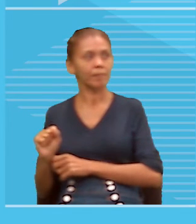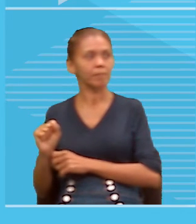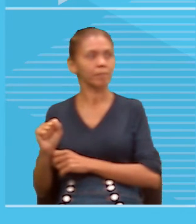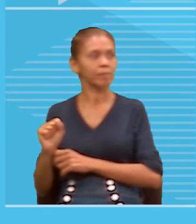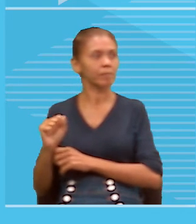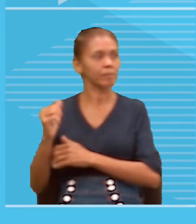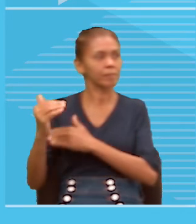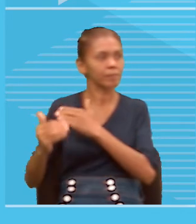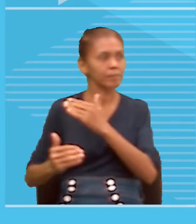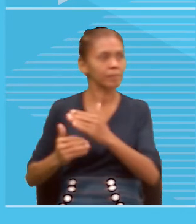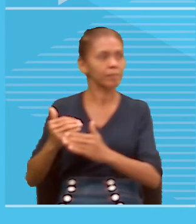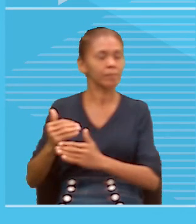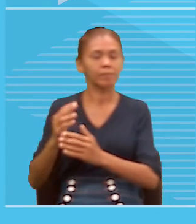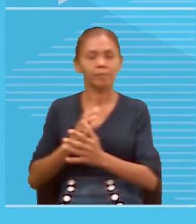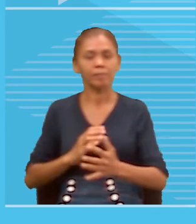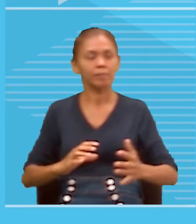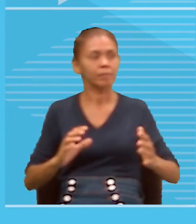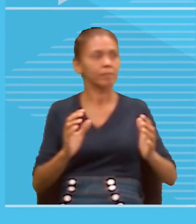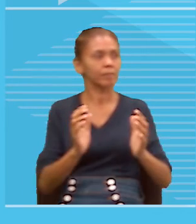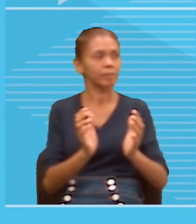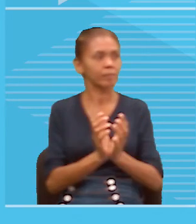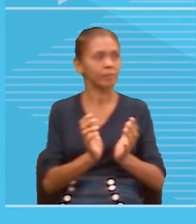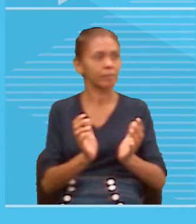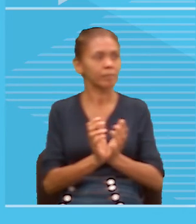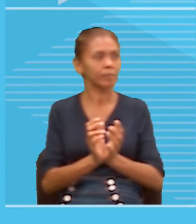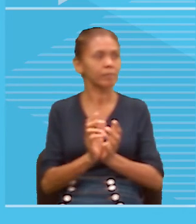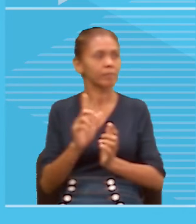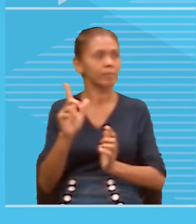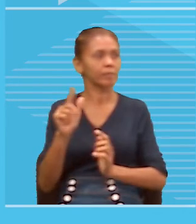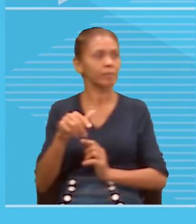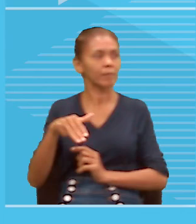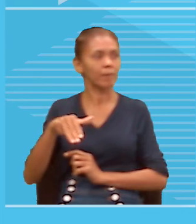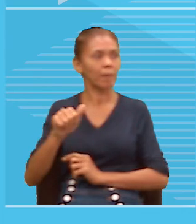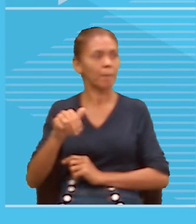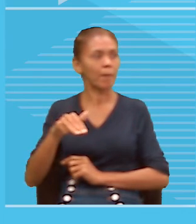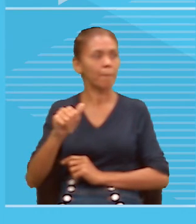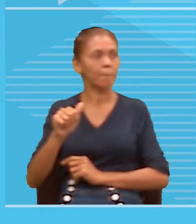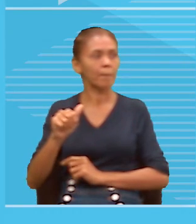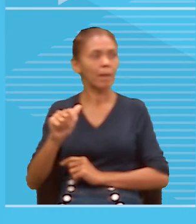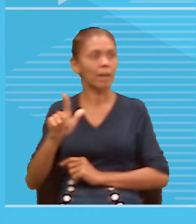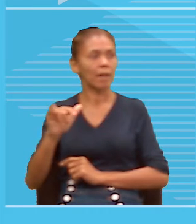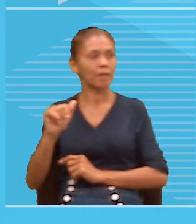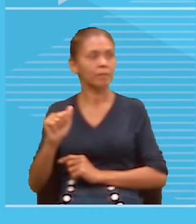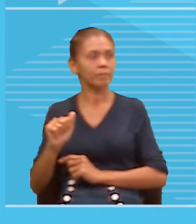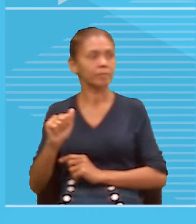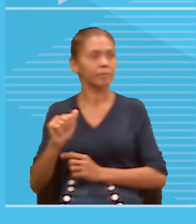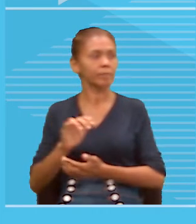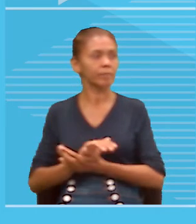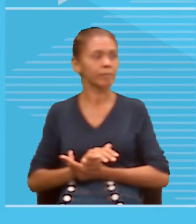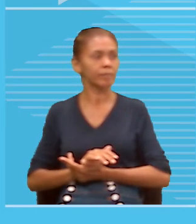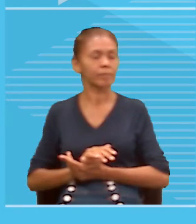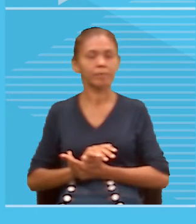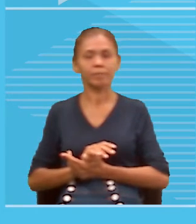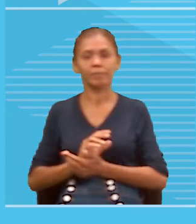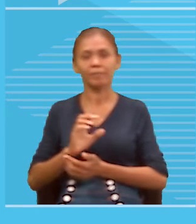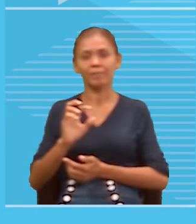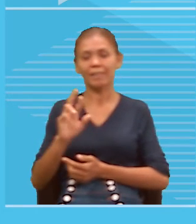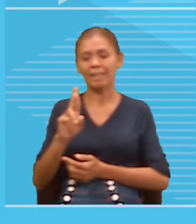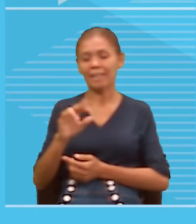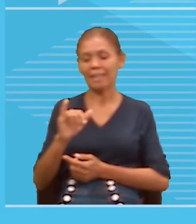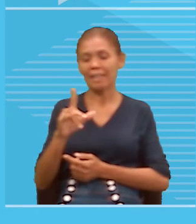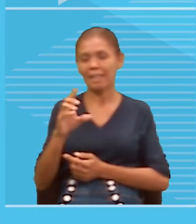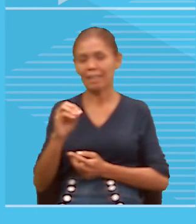a gente tem uma classe que a classe mamária reino animalia filo